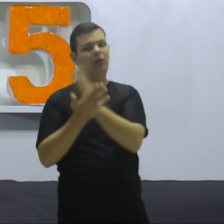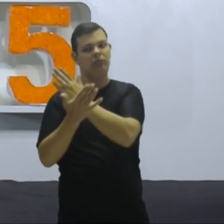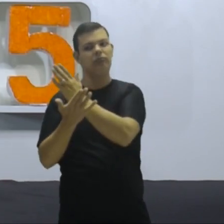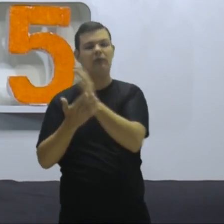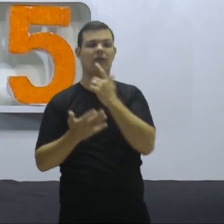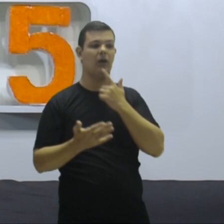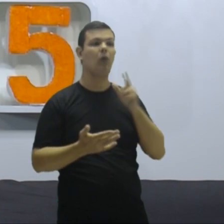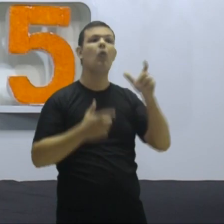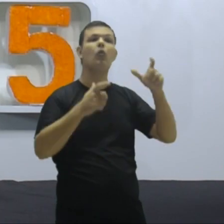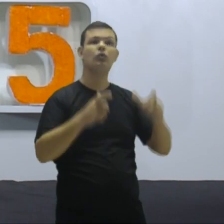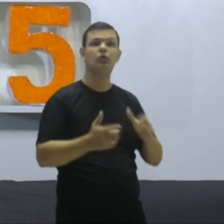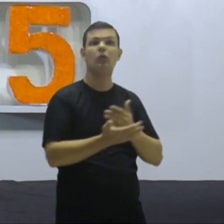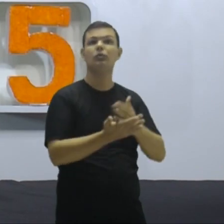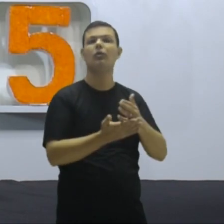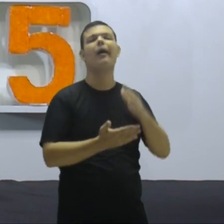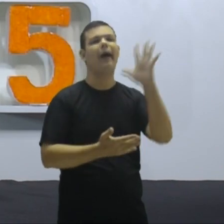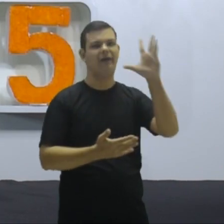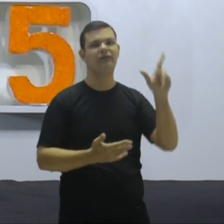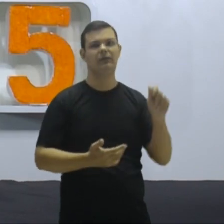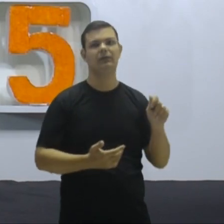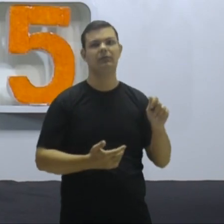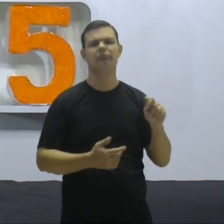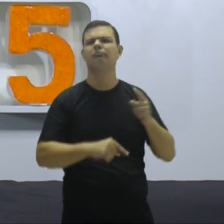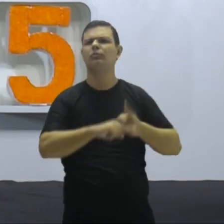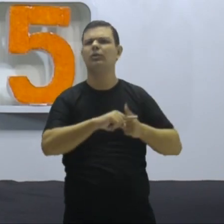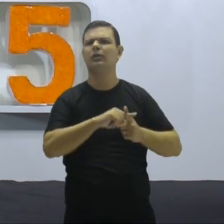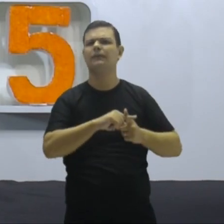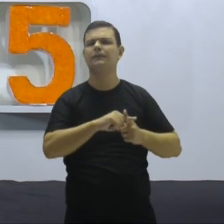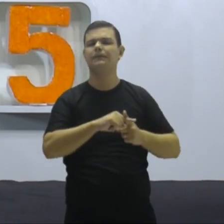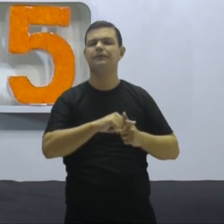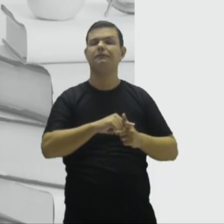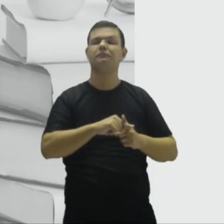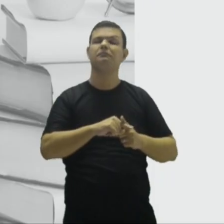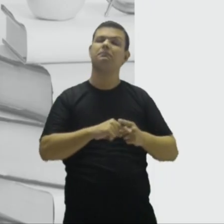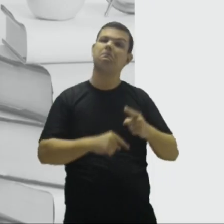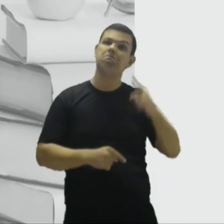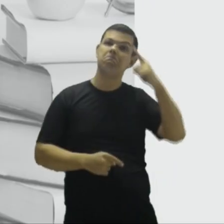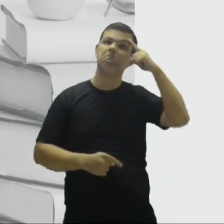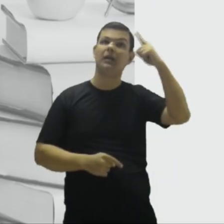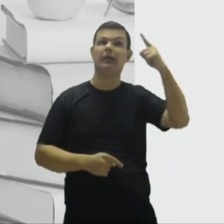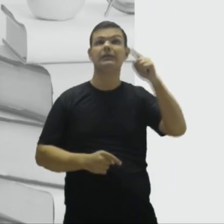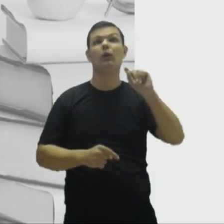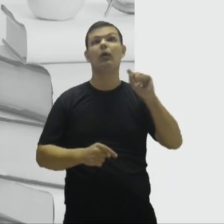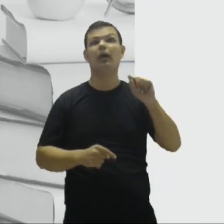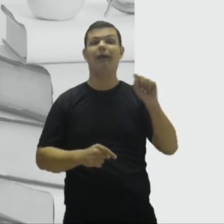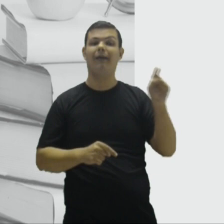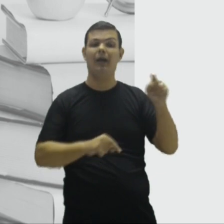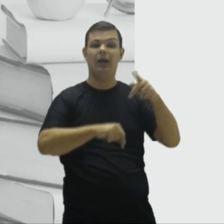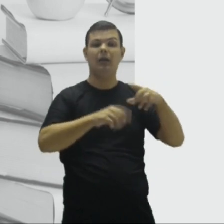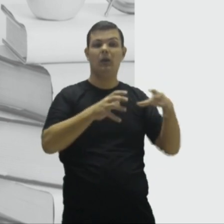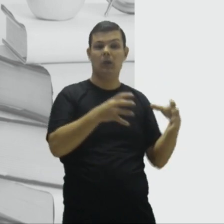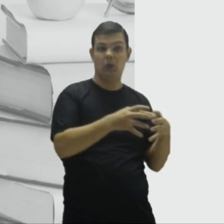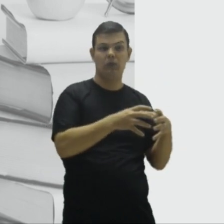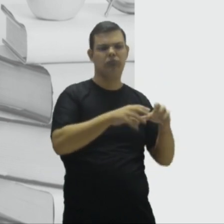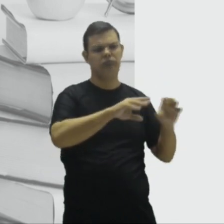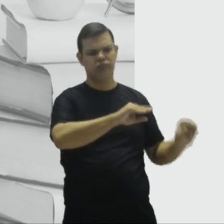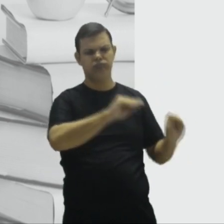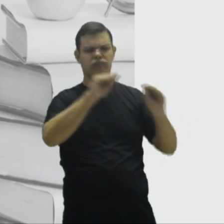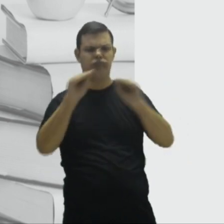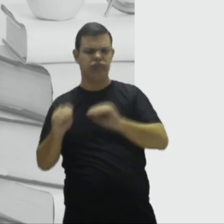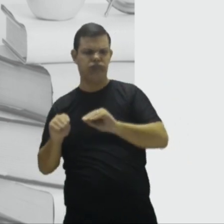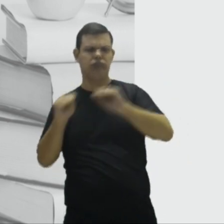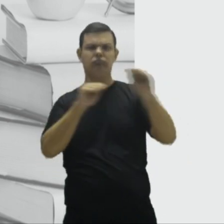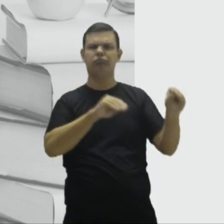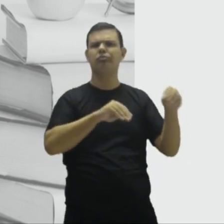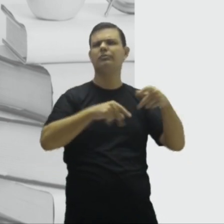foi na África. Por quê? Acredita-se que esses povos eles eram nômades, que costumavam migrar,